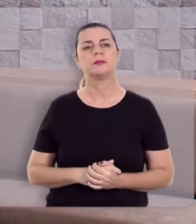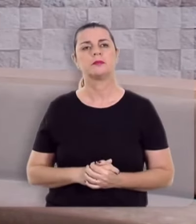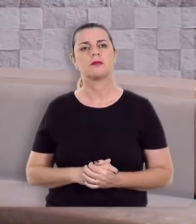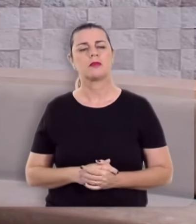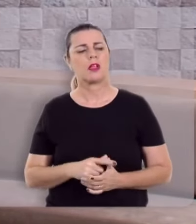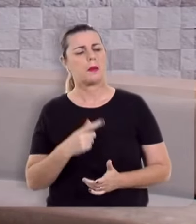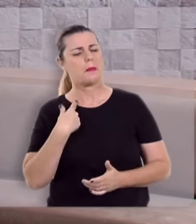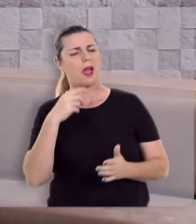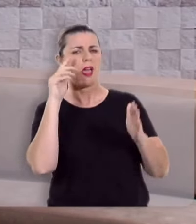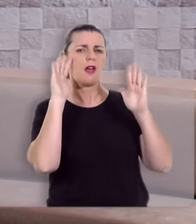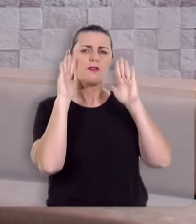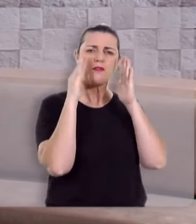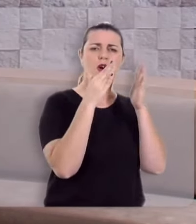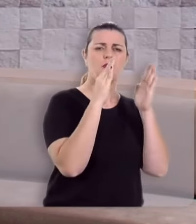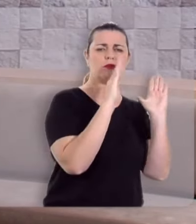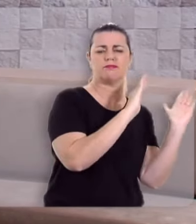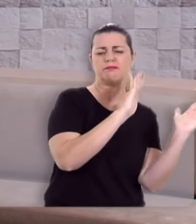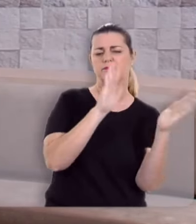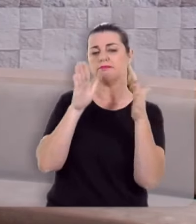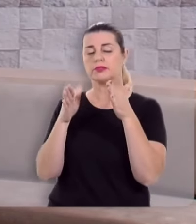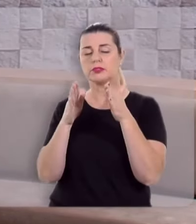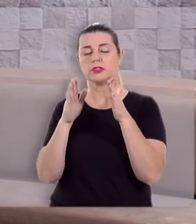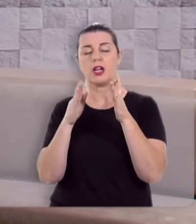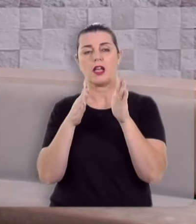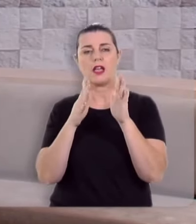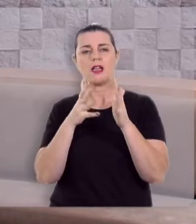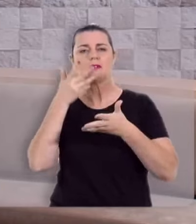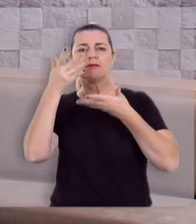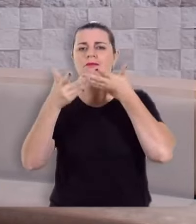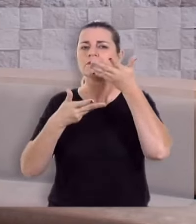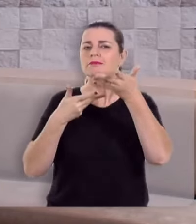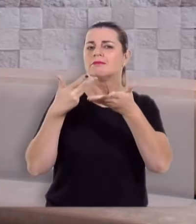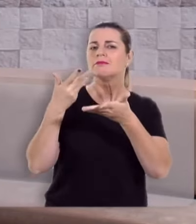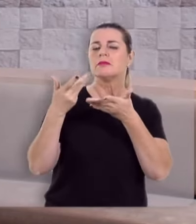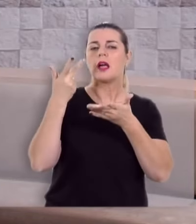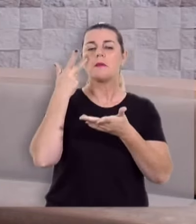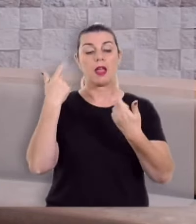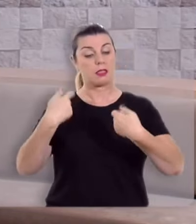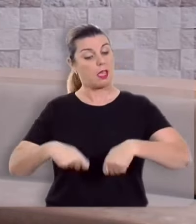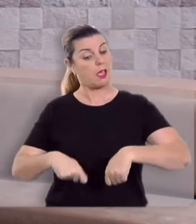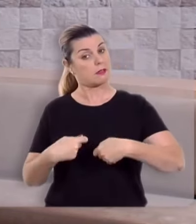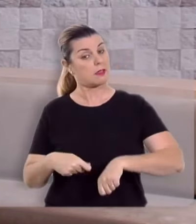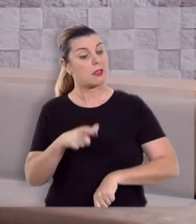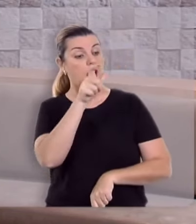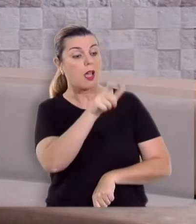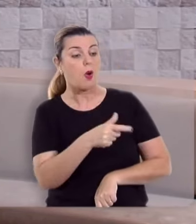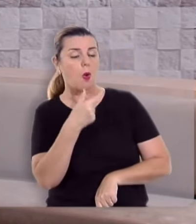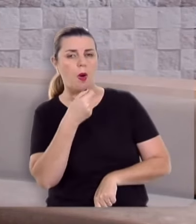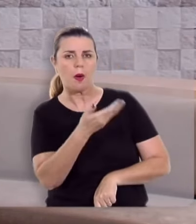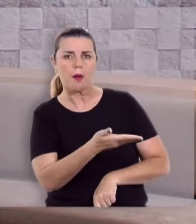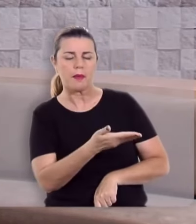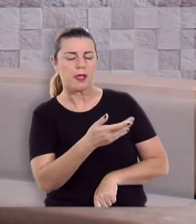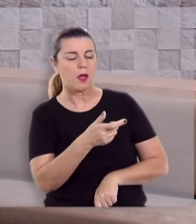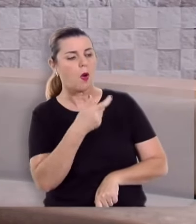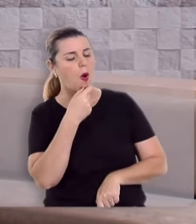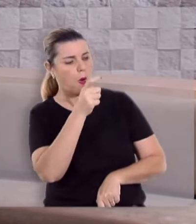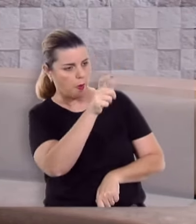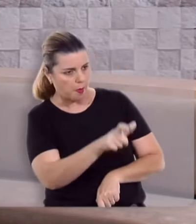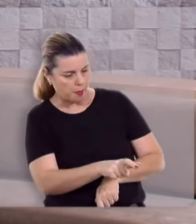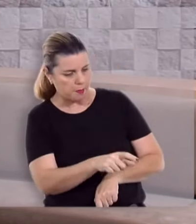tira o foco dos elogios de Nicodemus para a necessidade de Nicodemus, dizendo o seguinte, Nicodemus,